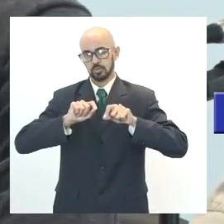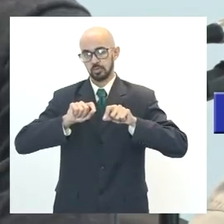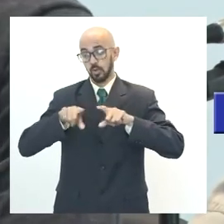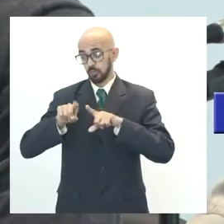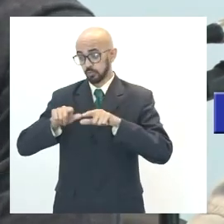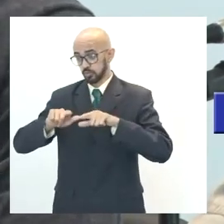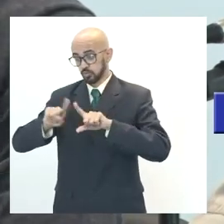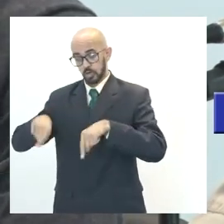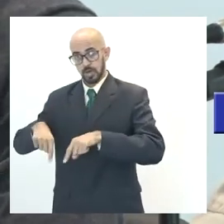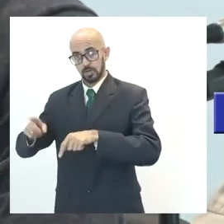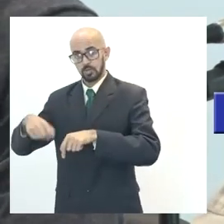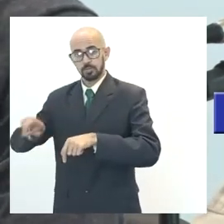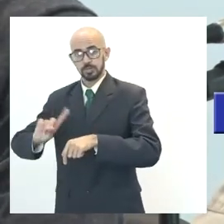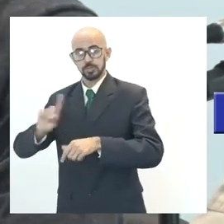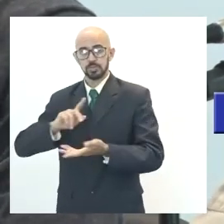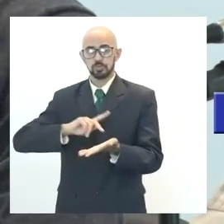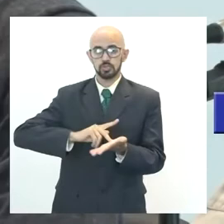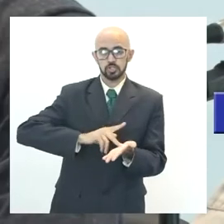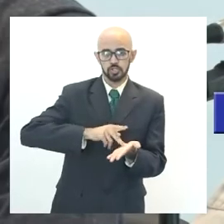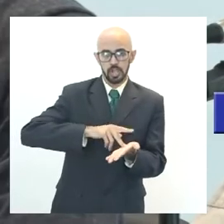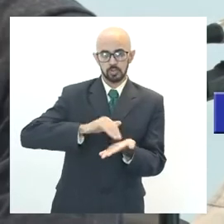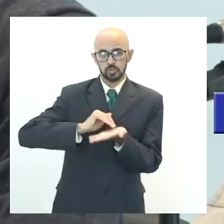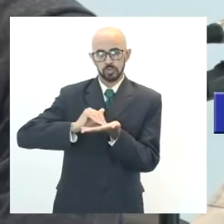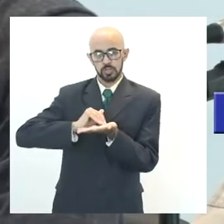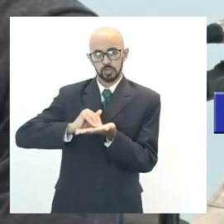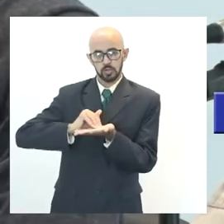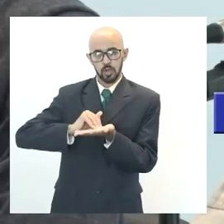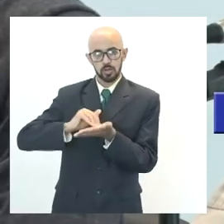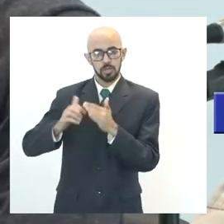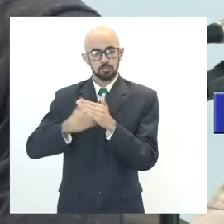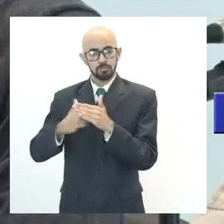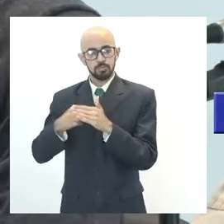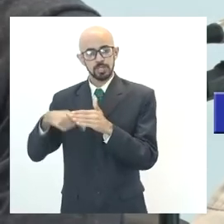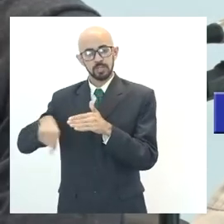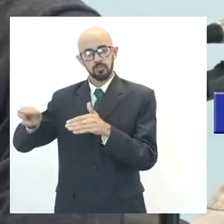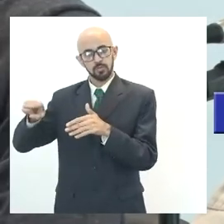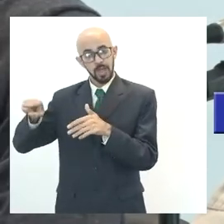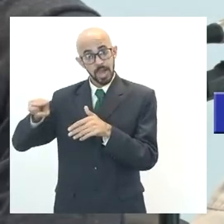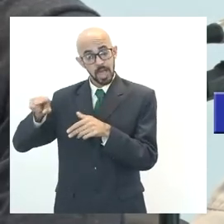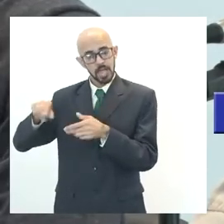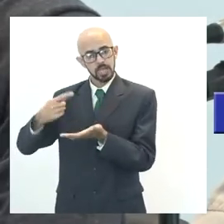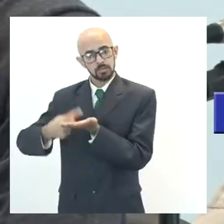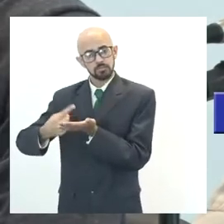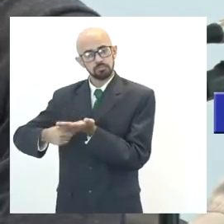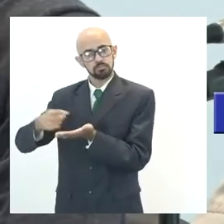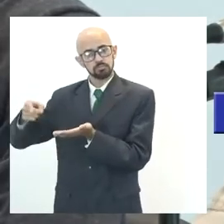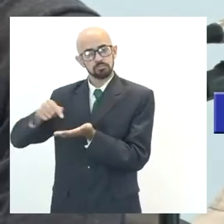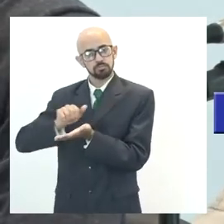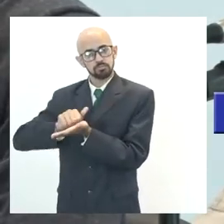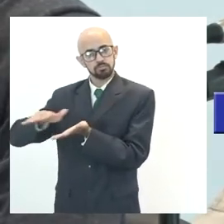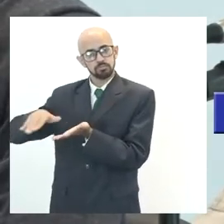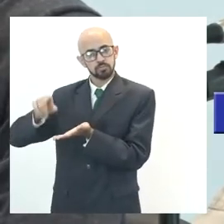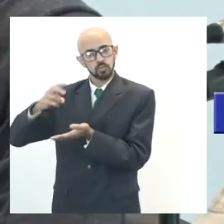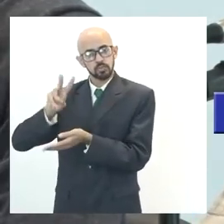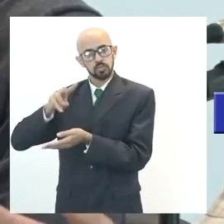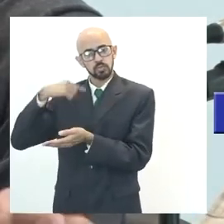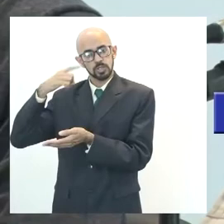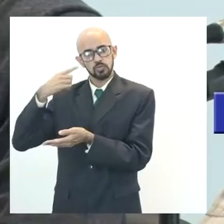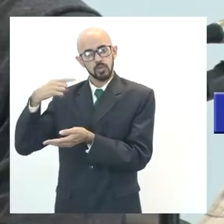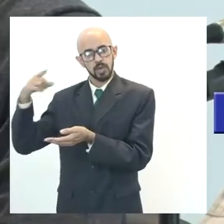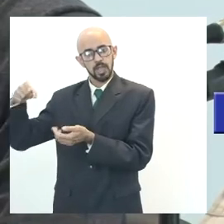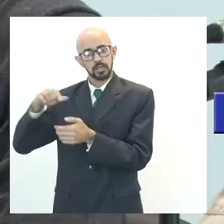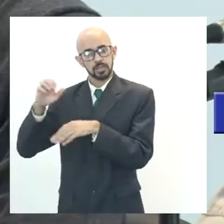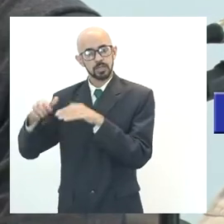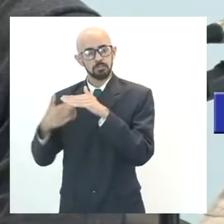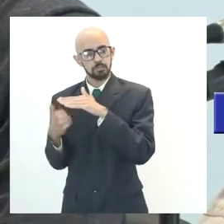vai no escritório da empresa e simplesmente faz a rescisão de contrato dele com dois advogados da empresa e